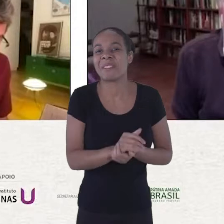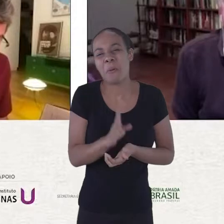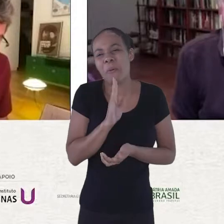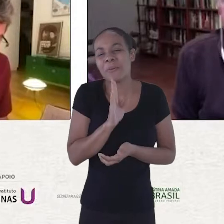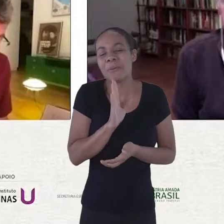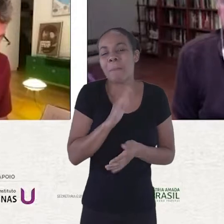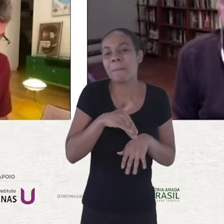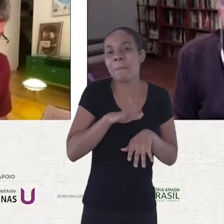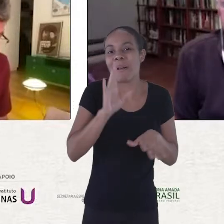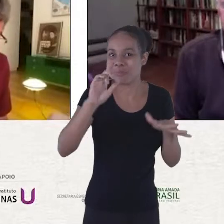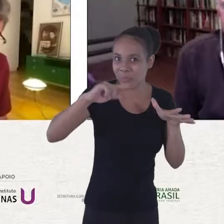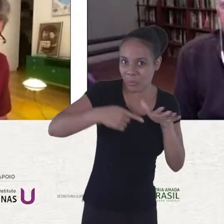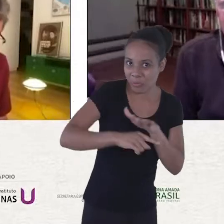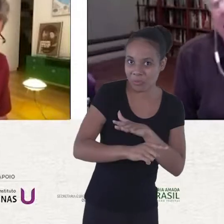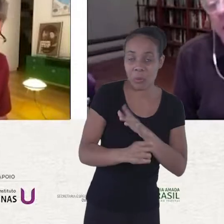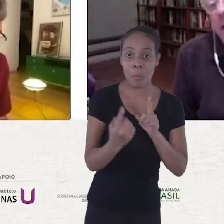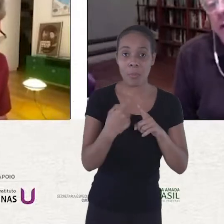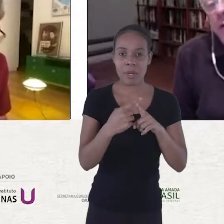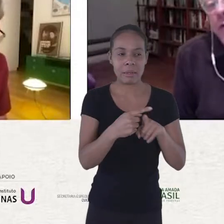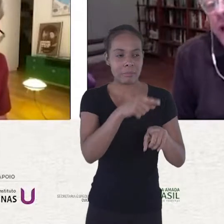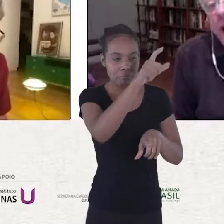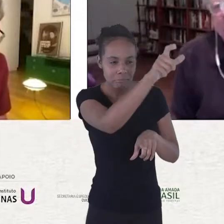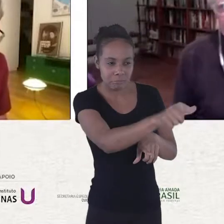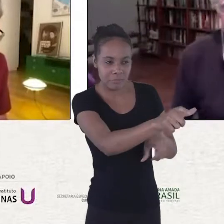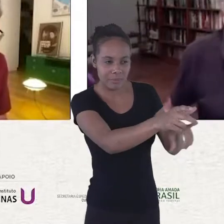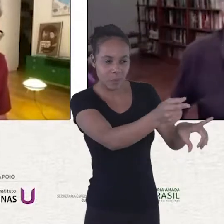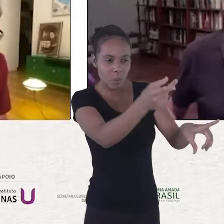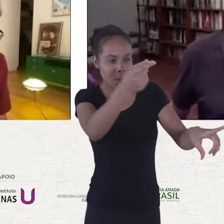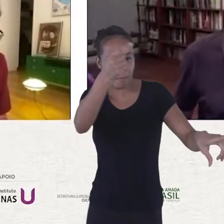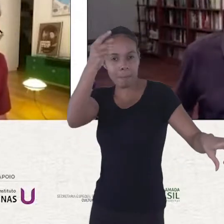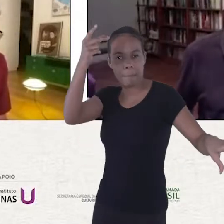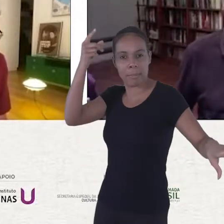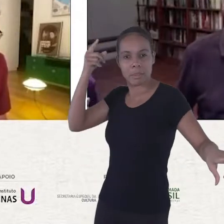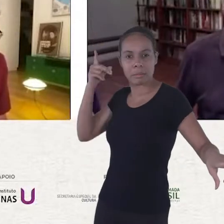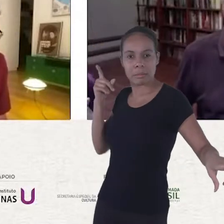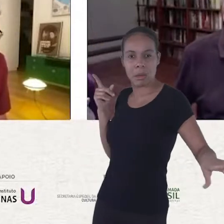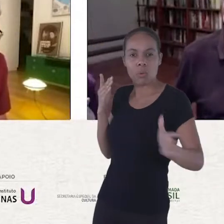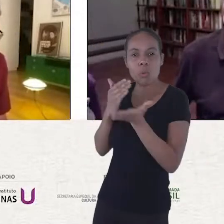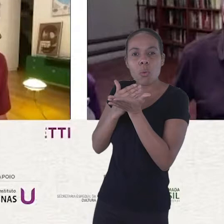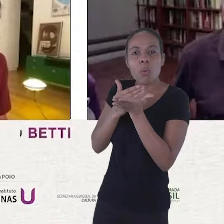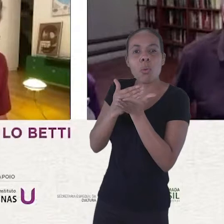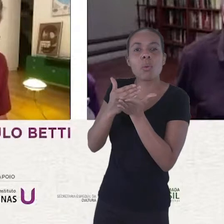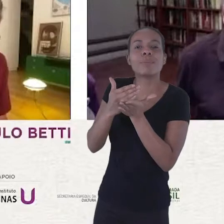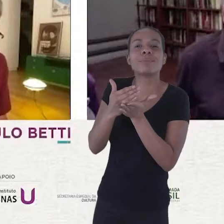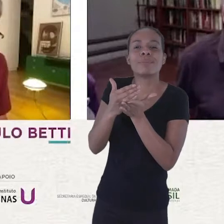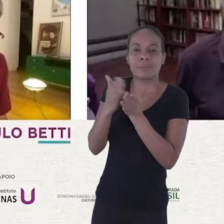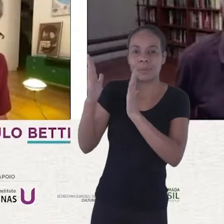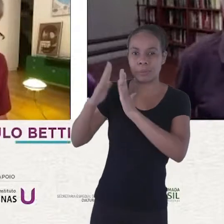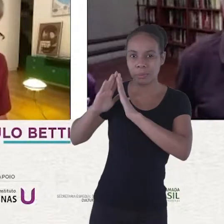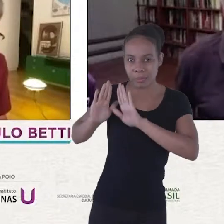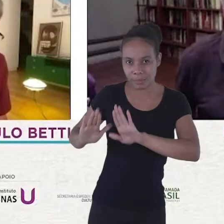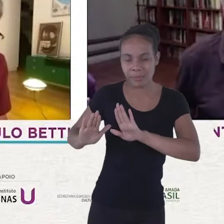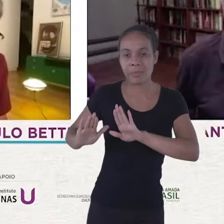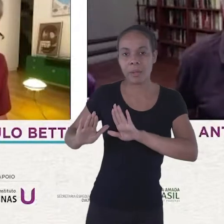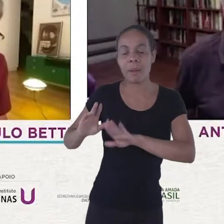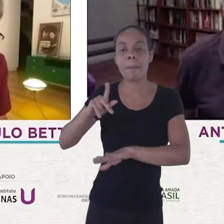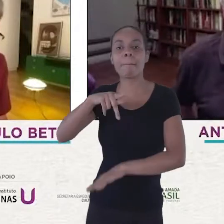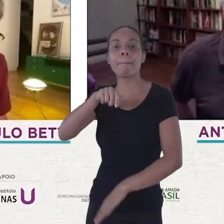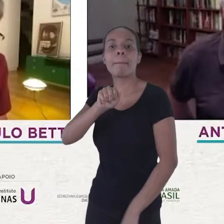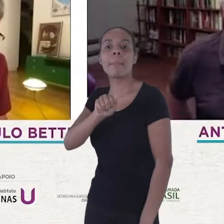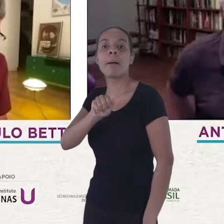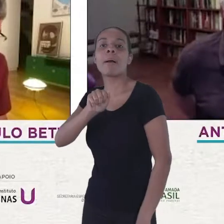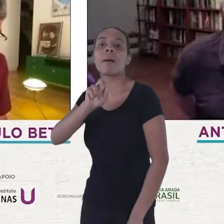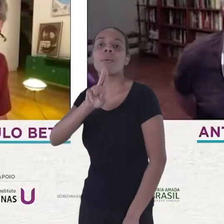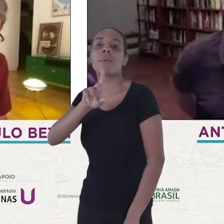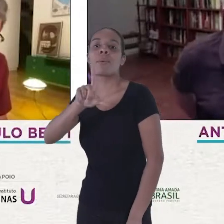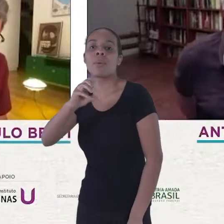O Stepan, como escritor, lá no início da quarentena, o Paulo Betti começou a publicar nos grupos que